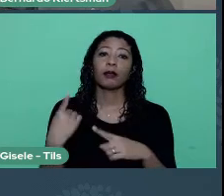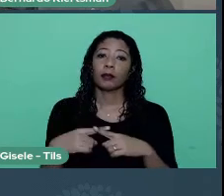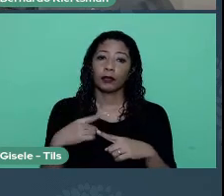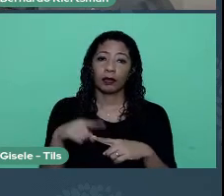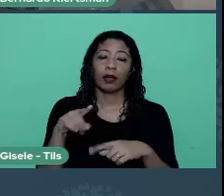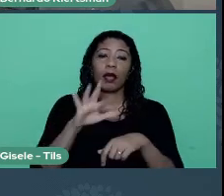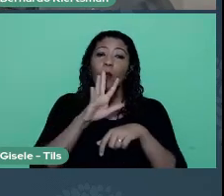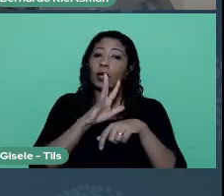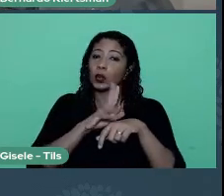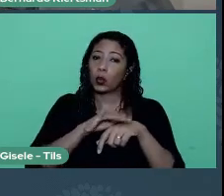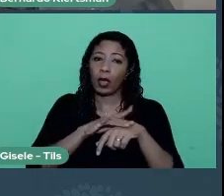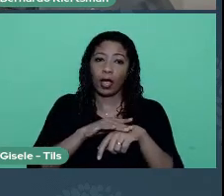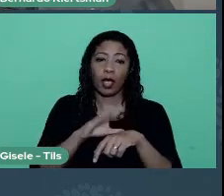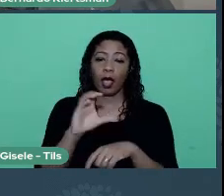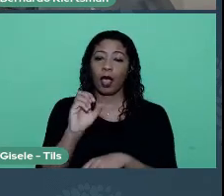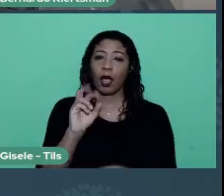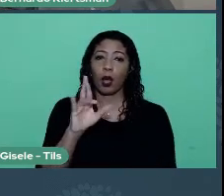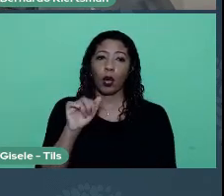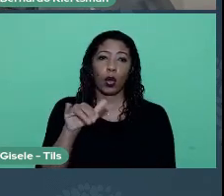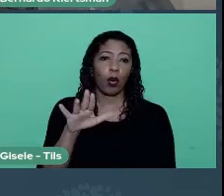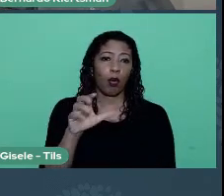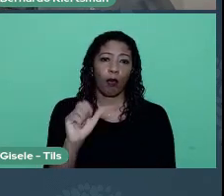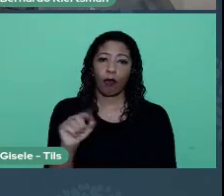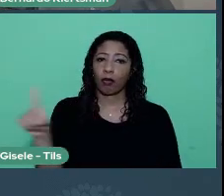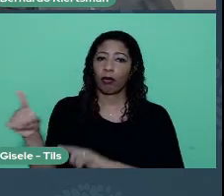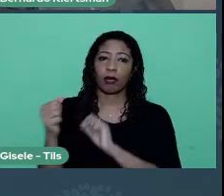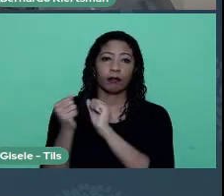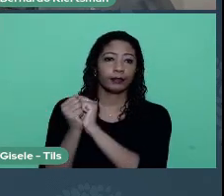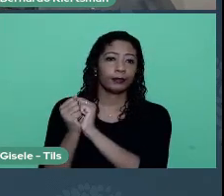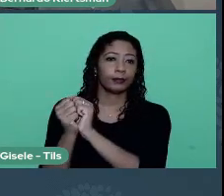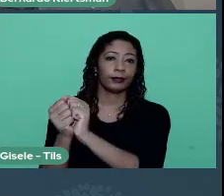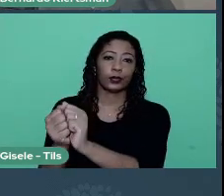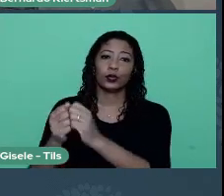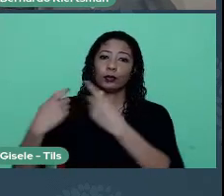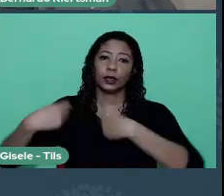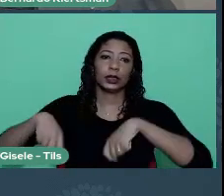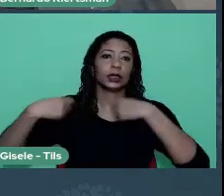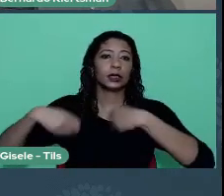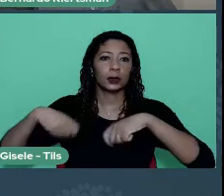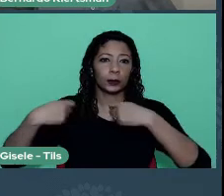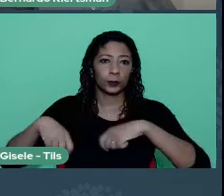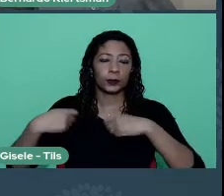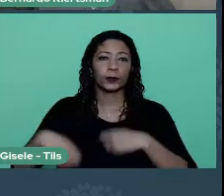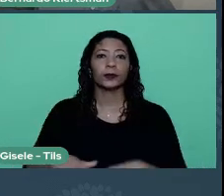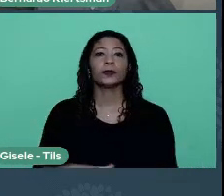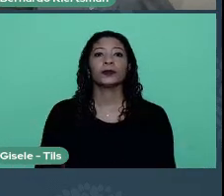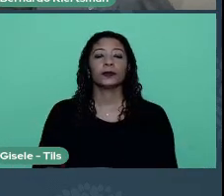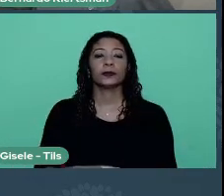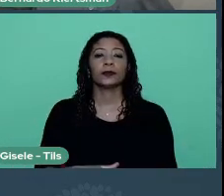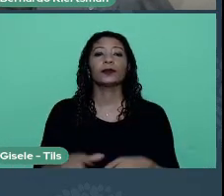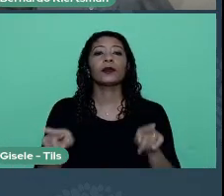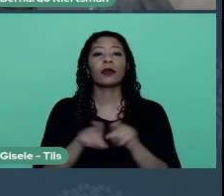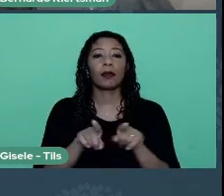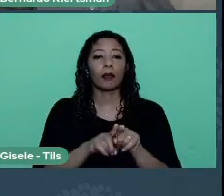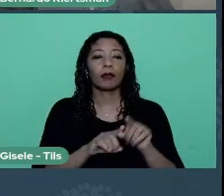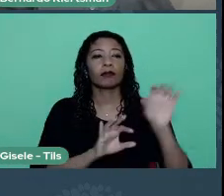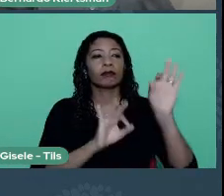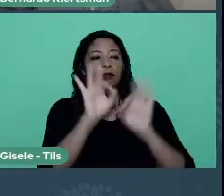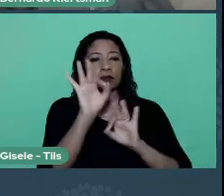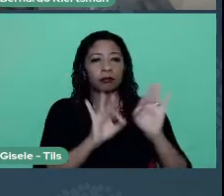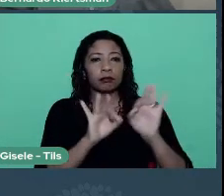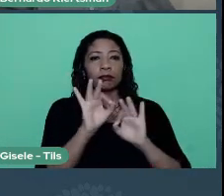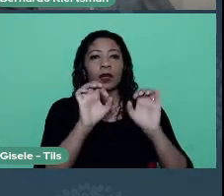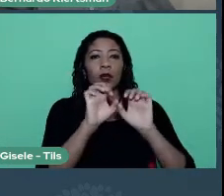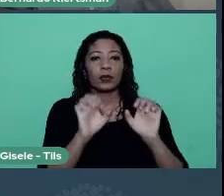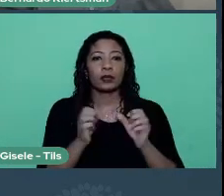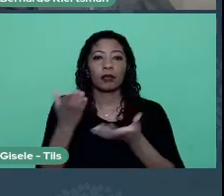vamos andar junto com os pacientes durante muito tempo, né? E o esquema terapêutico, muitas vezes, deve ser